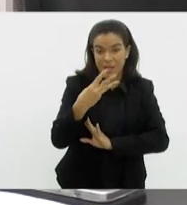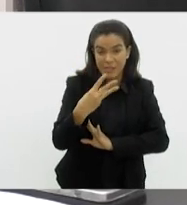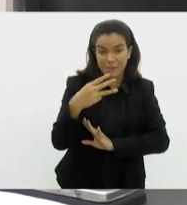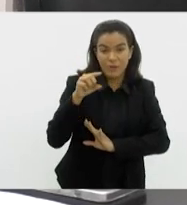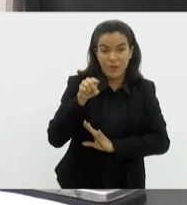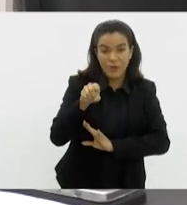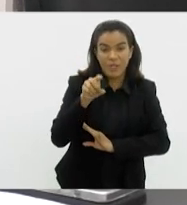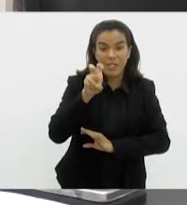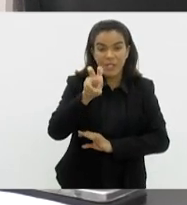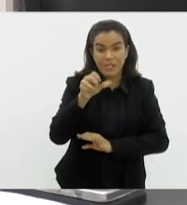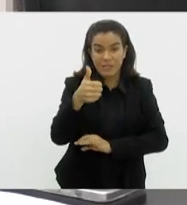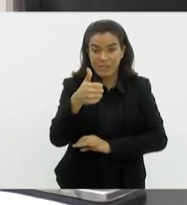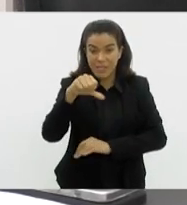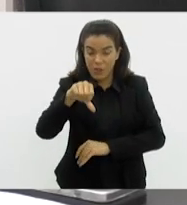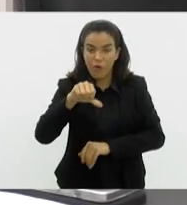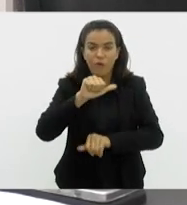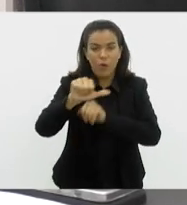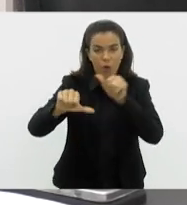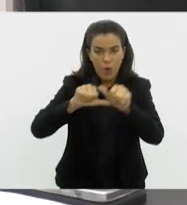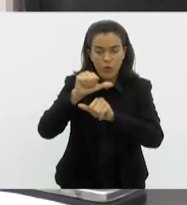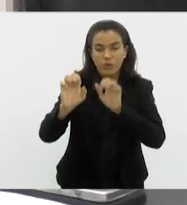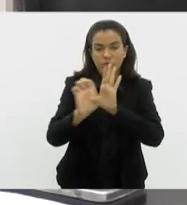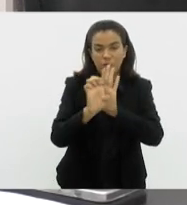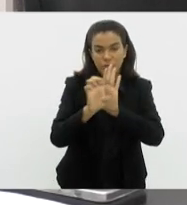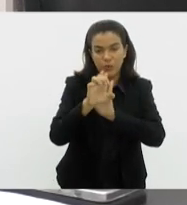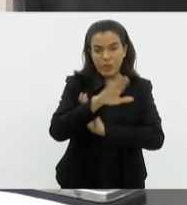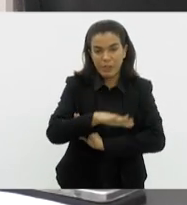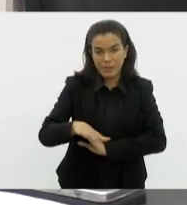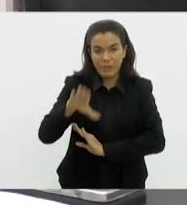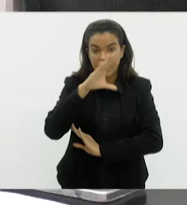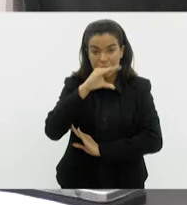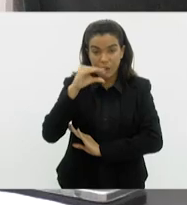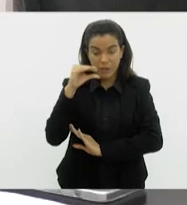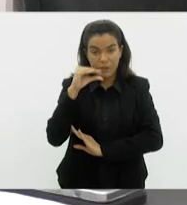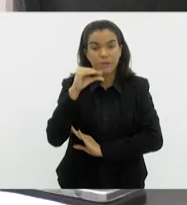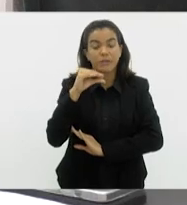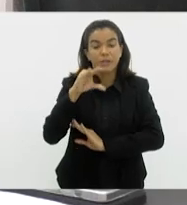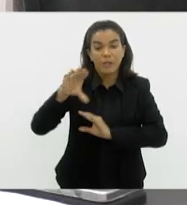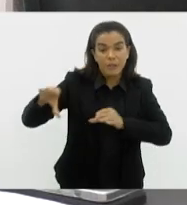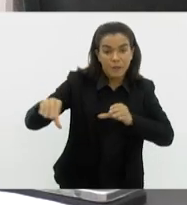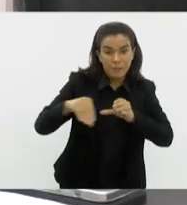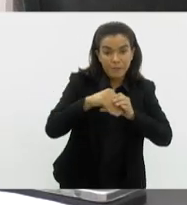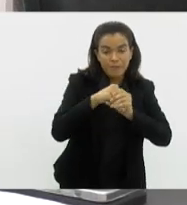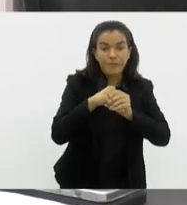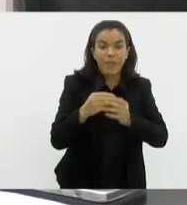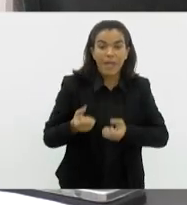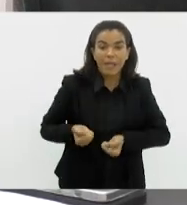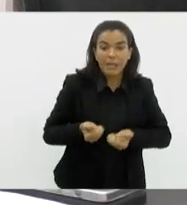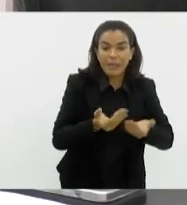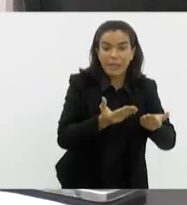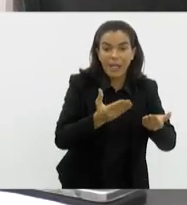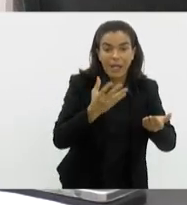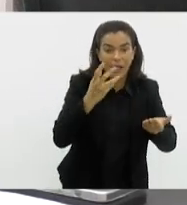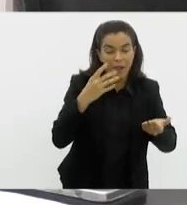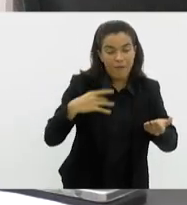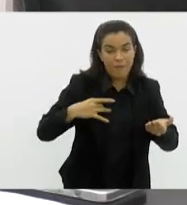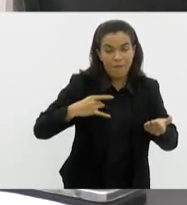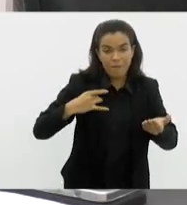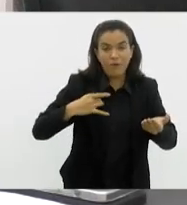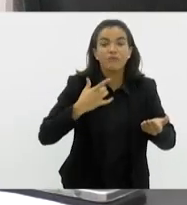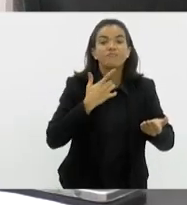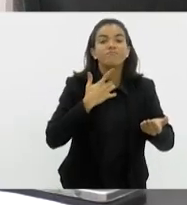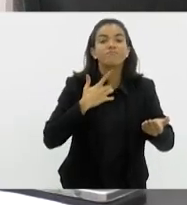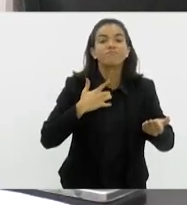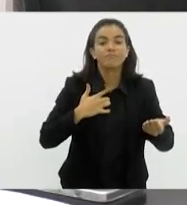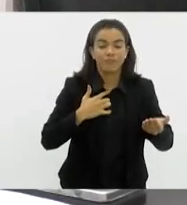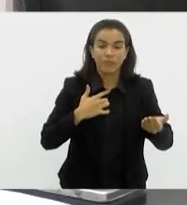Lei da Adoção, altera o Estatuto da Criança e do Adolescente e inclui a entrega voluntária e prevê a